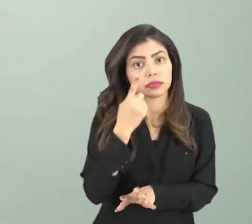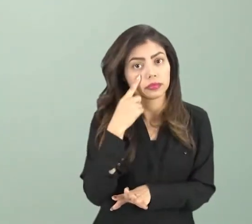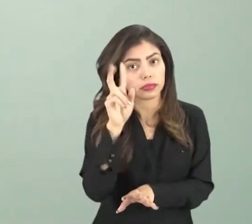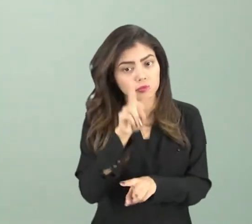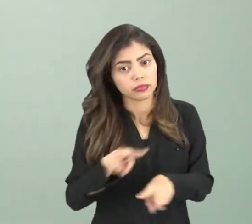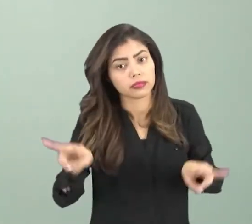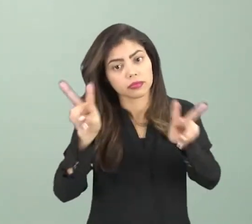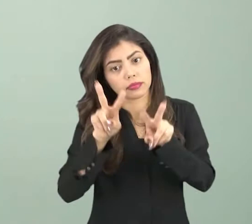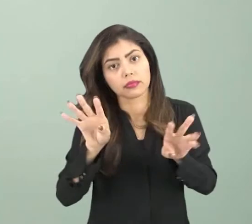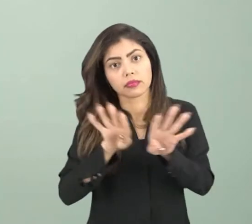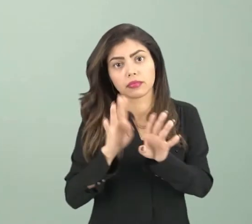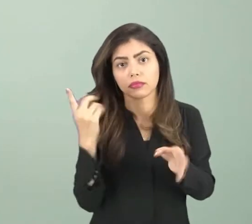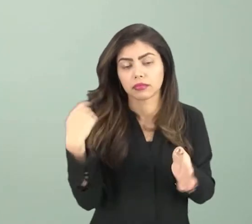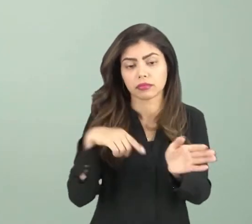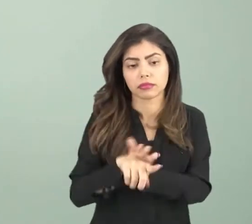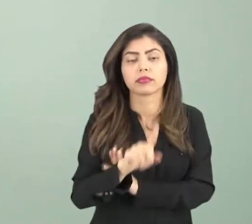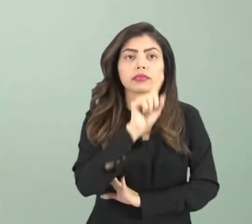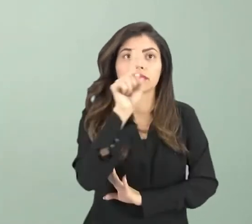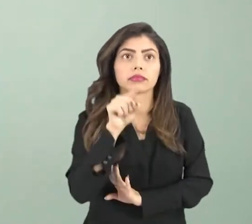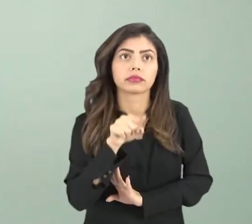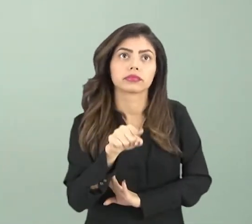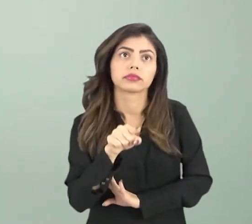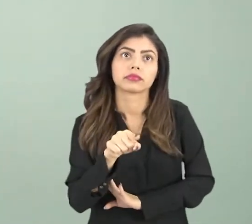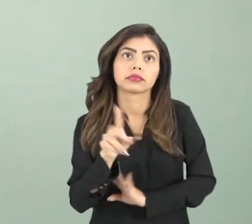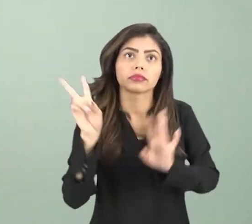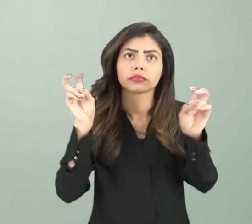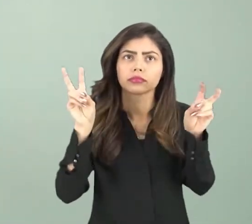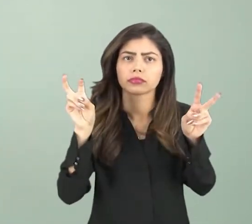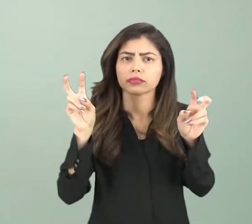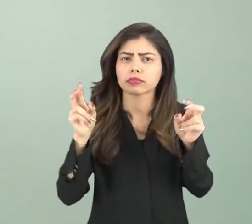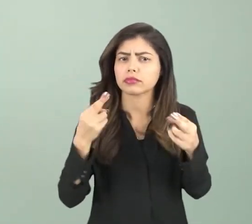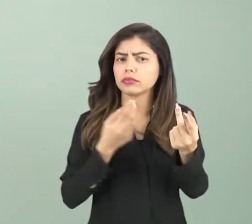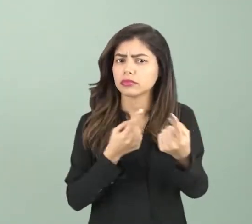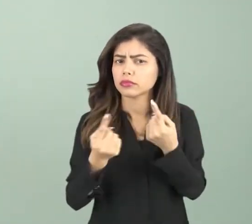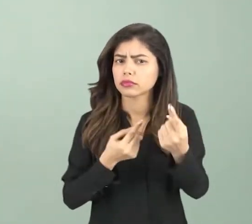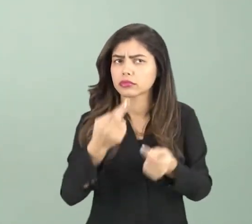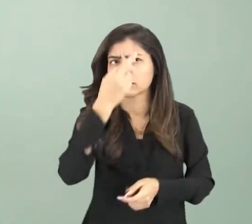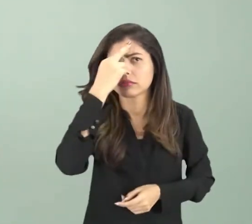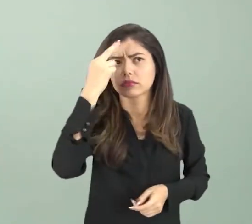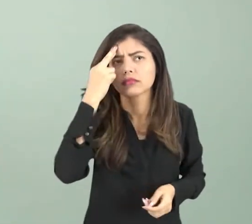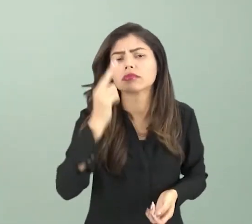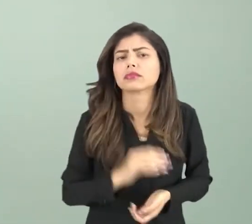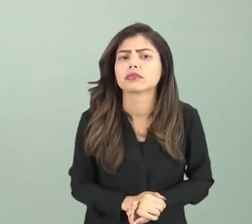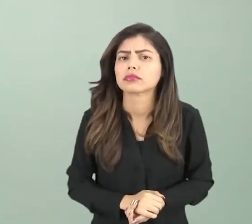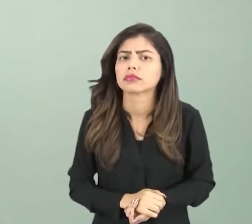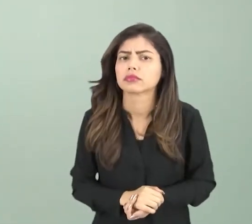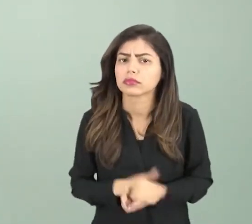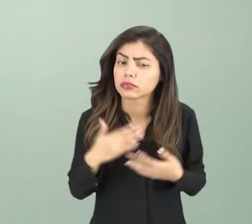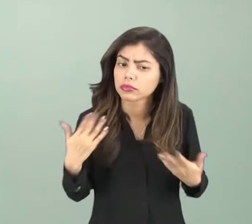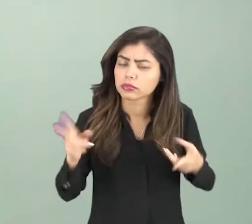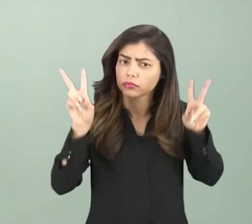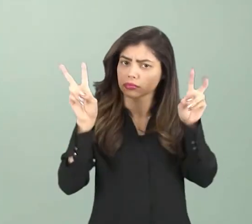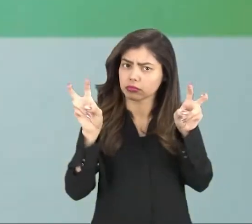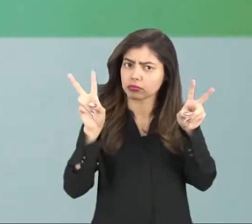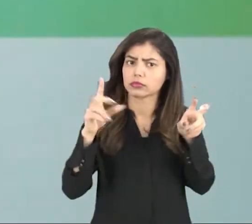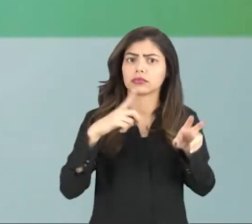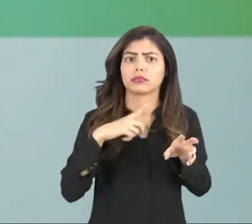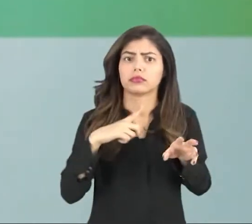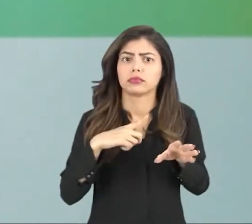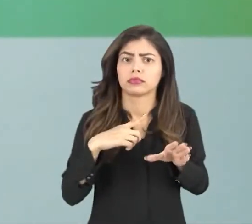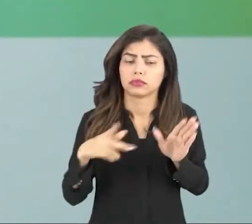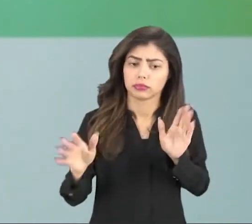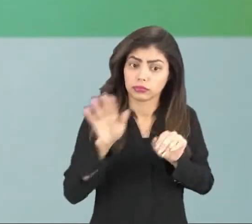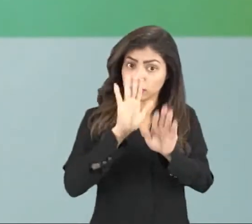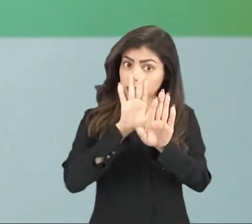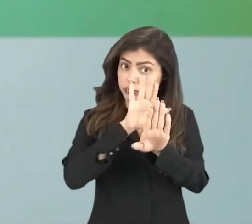vai responder essas questõezinhas aqui, ó. O título está relacionado com a história? O título tem que estar relacionado, porque o título ele é a capa